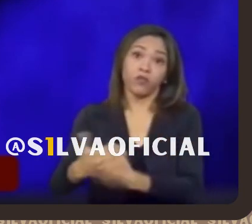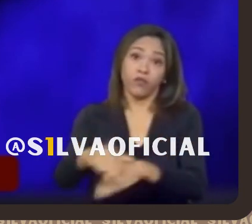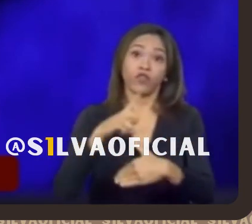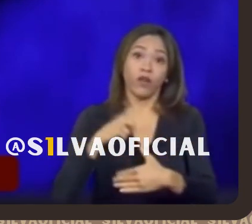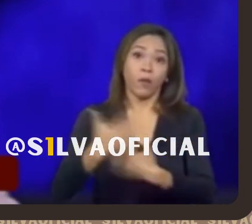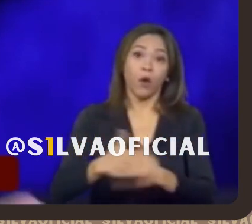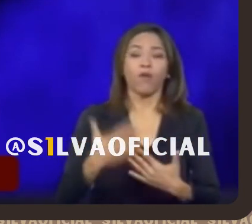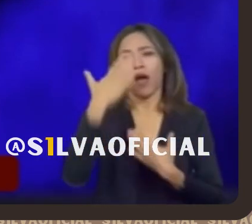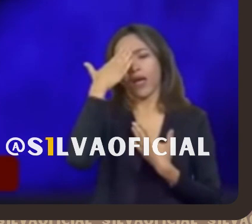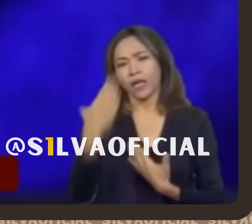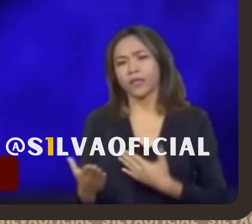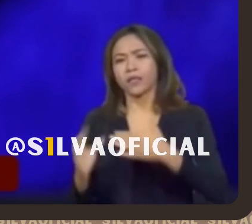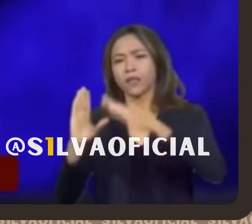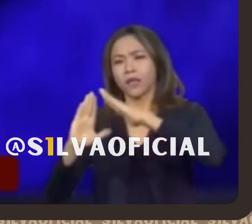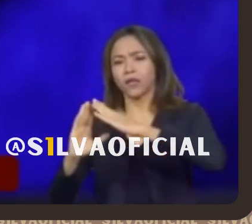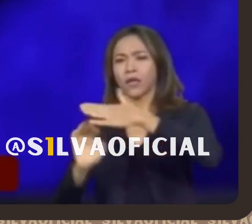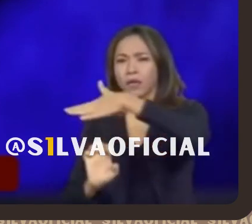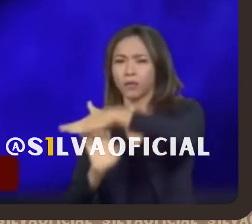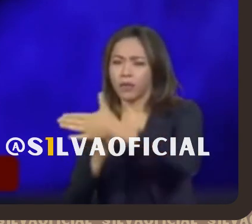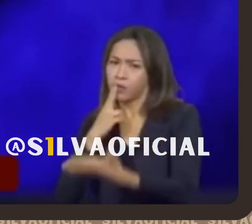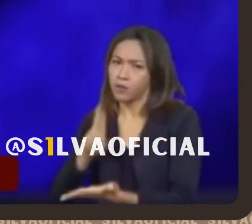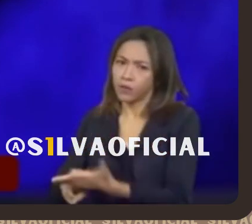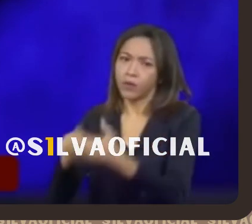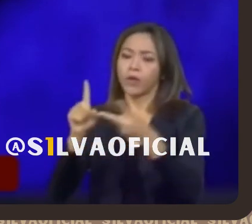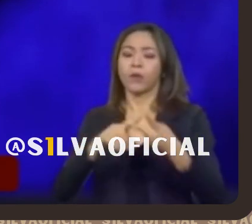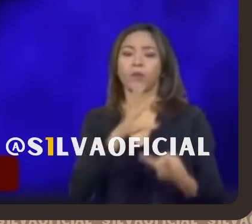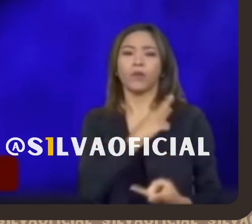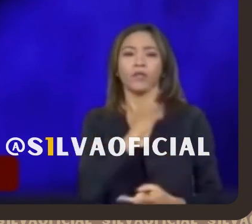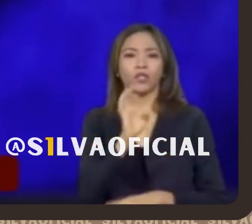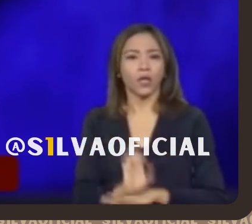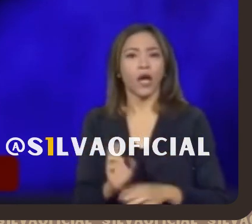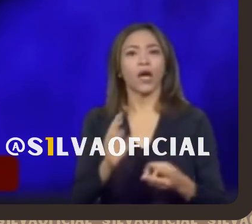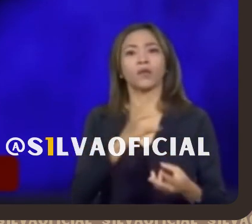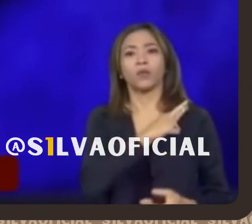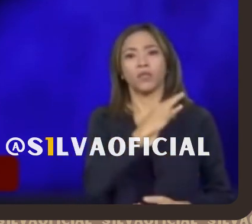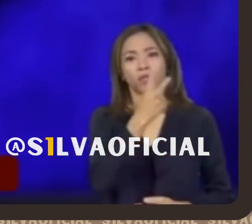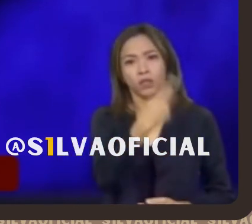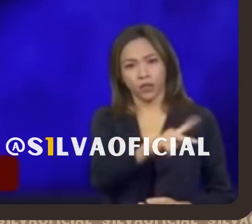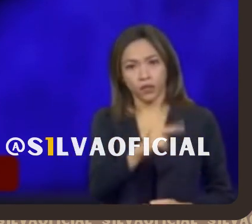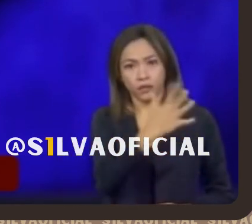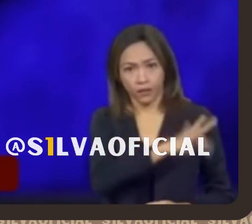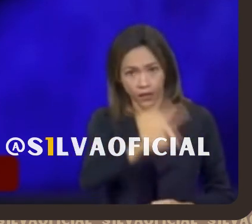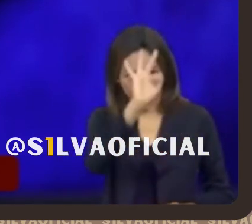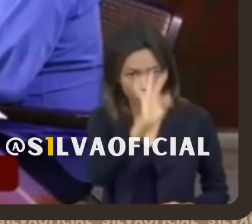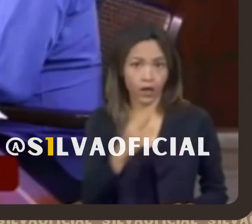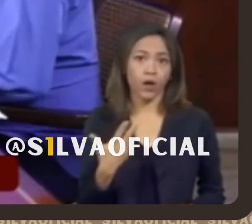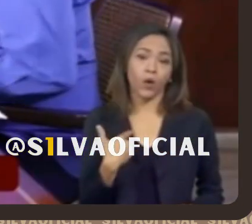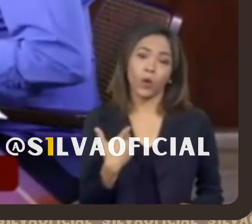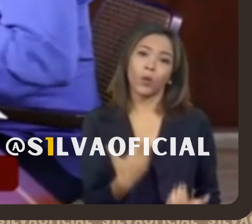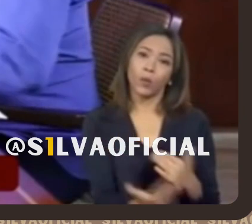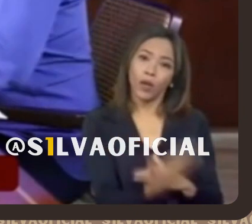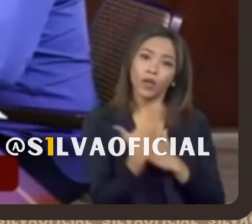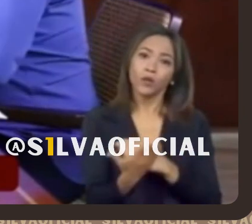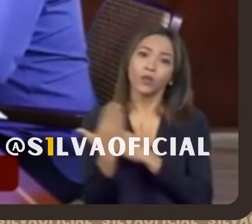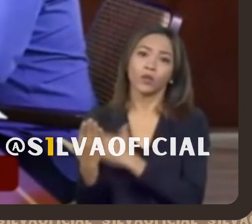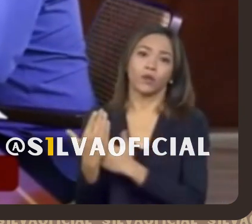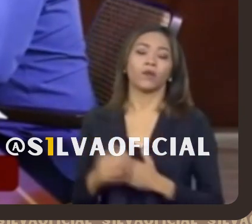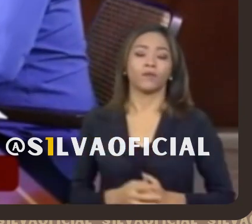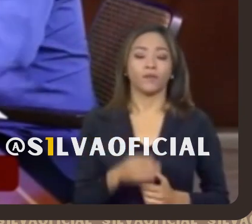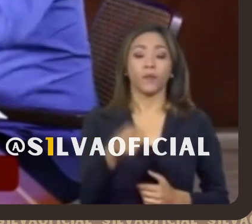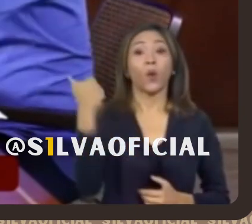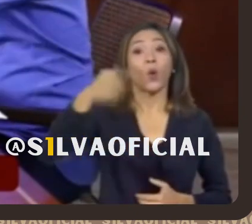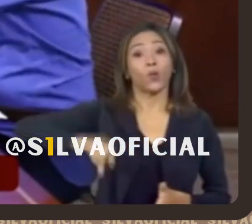a polícia federal as polícias estaduais né os governadores colocaram o transporte gratuito dia é uma coisa é uma coisa que eu acho que o MEC tem que se